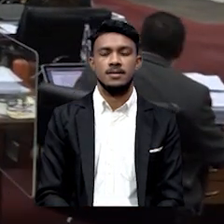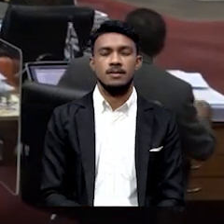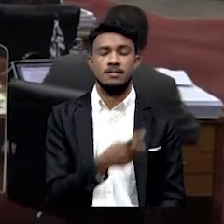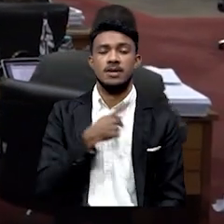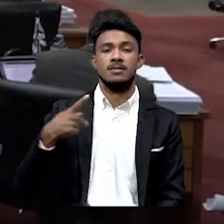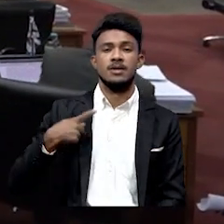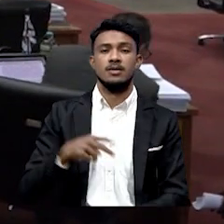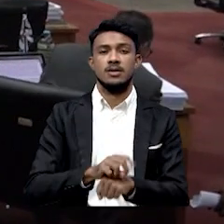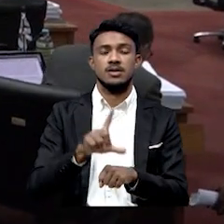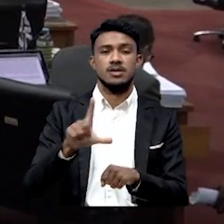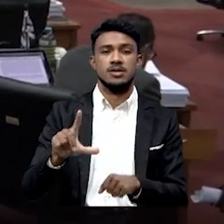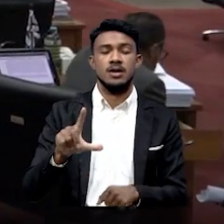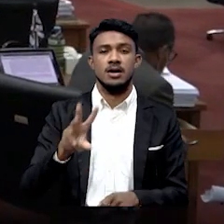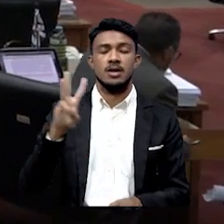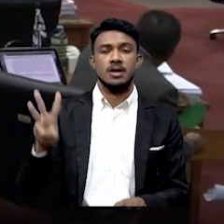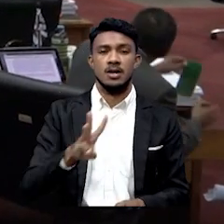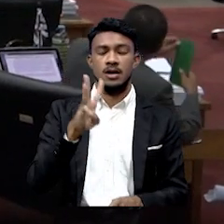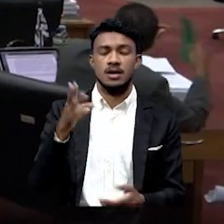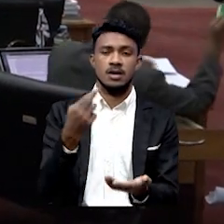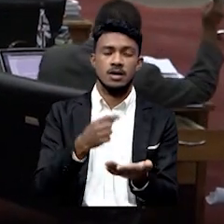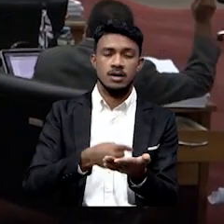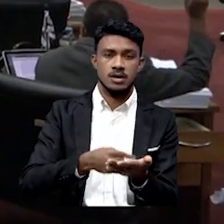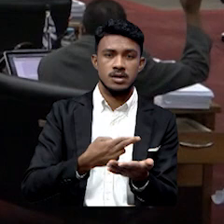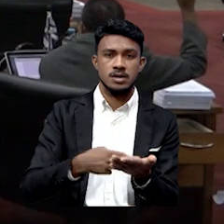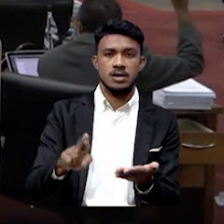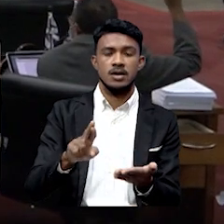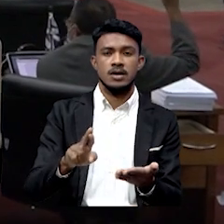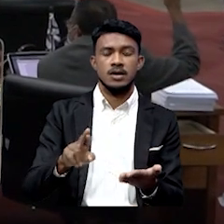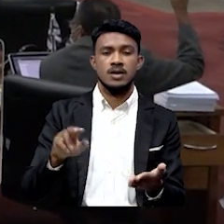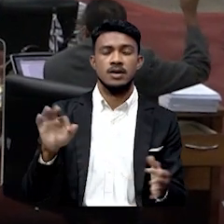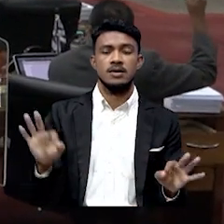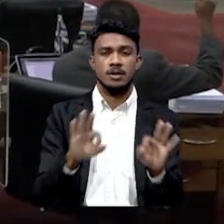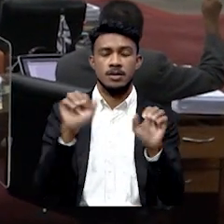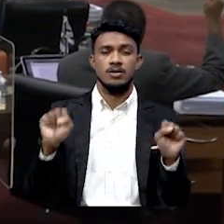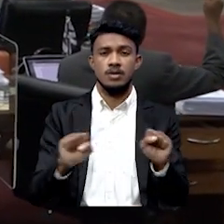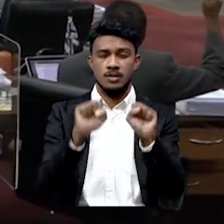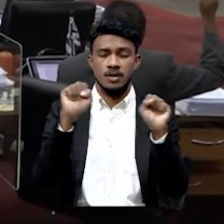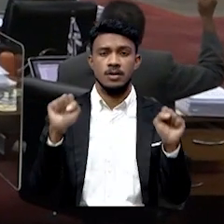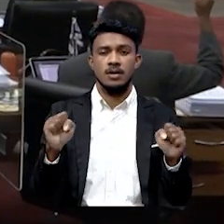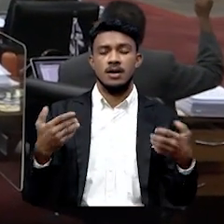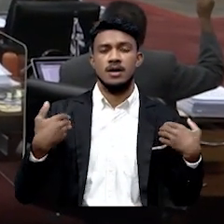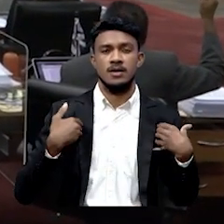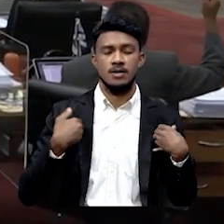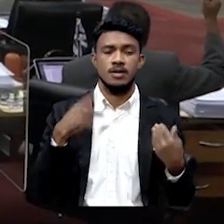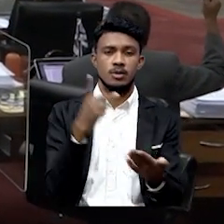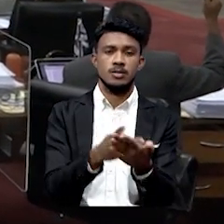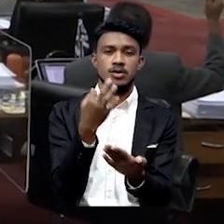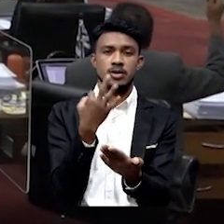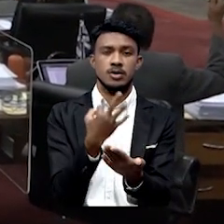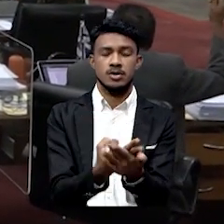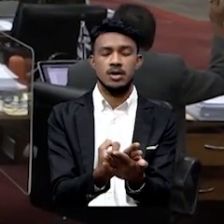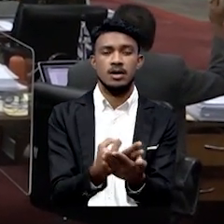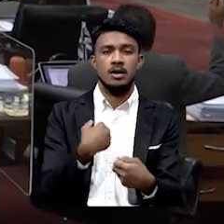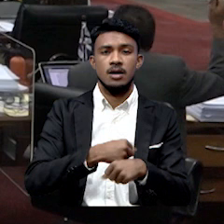Parlamento Nacional, quinta legislatura e a fim de semana, né? Aprova pedido caráter urgência da proposta orçamento